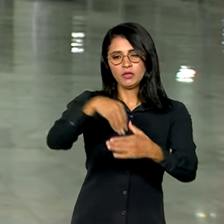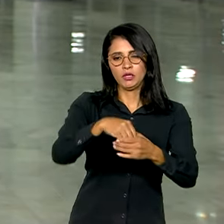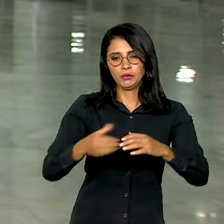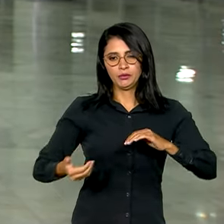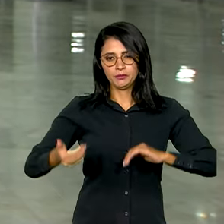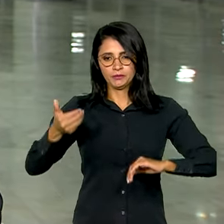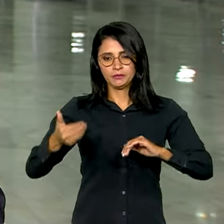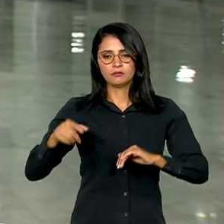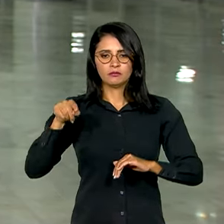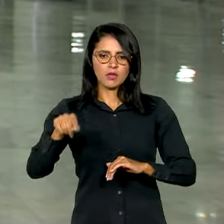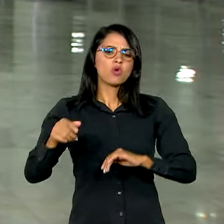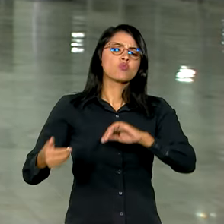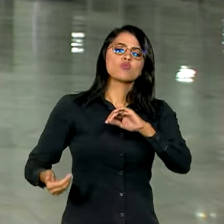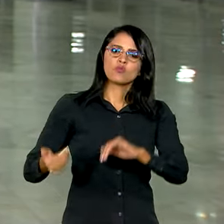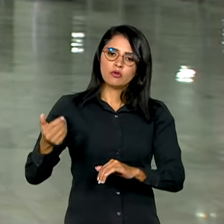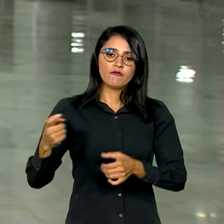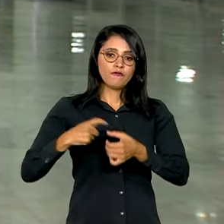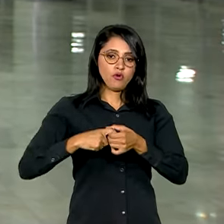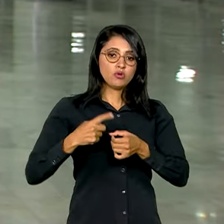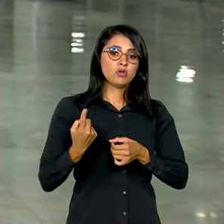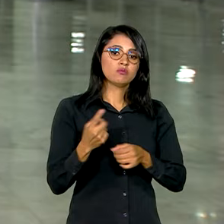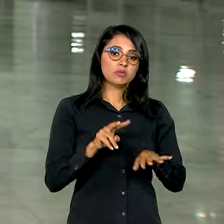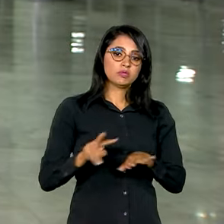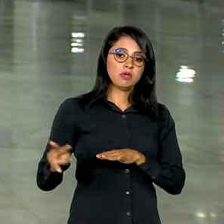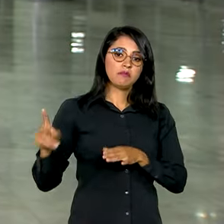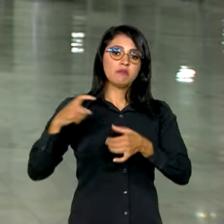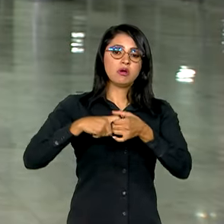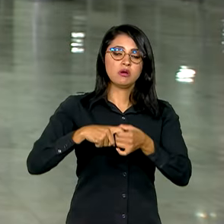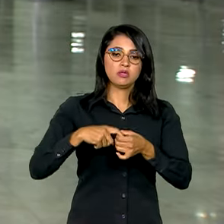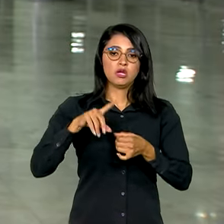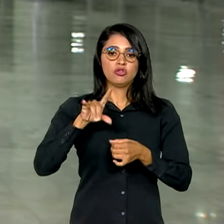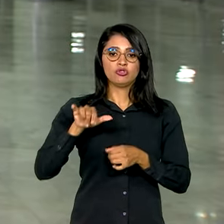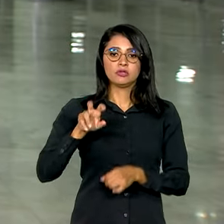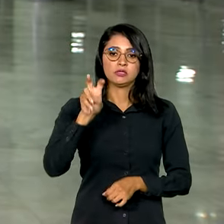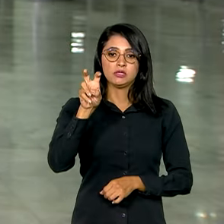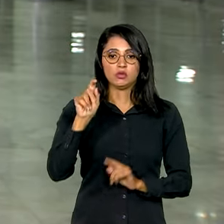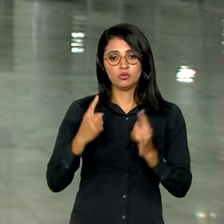O Congresso Nacional volta daqui uma semana, no dia 5 de